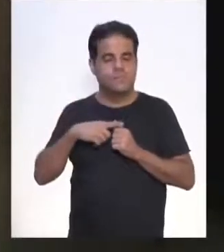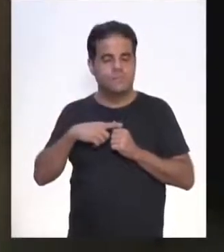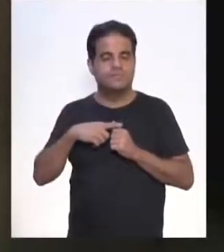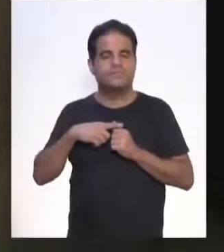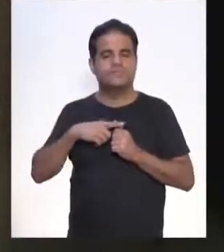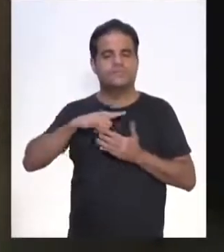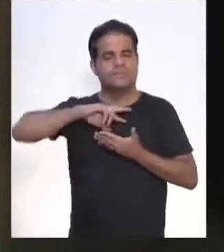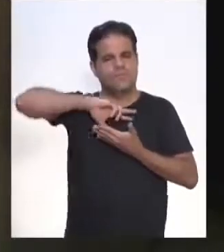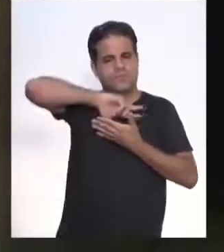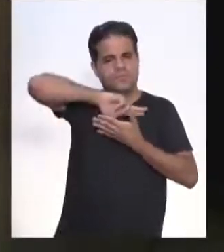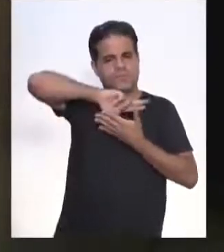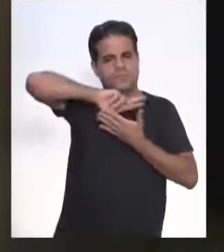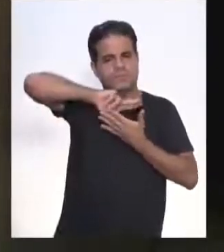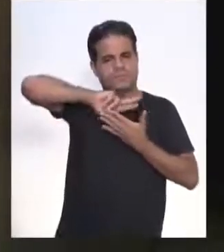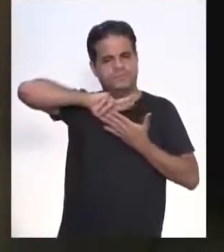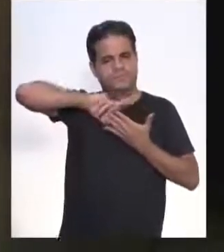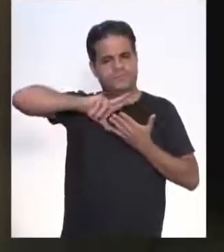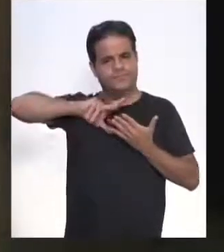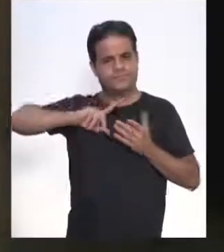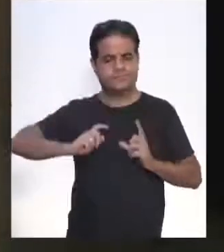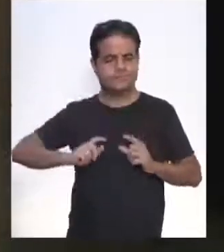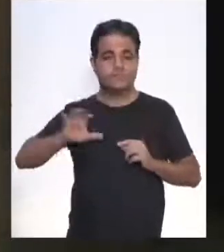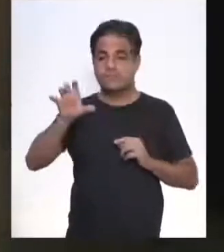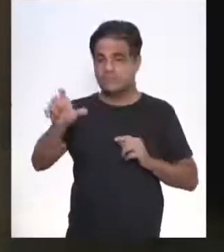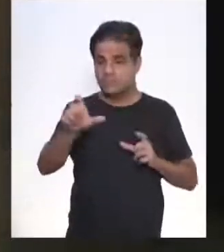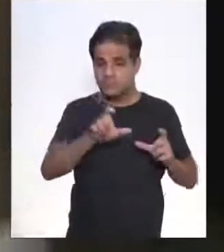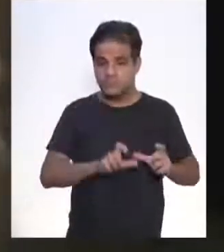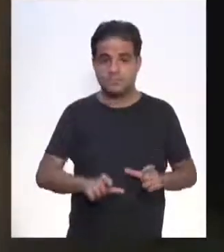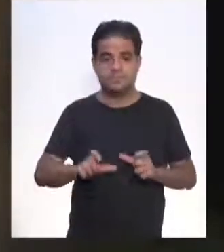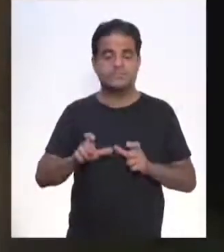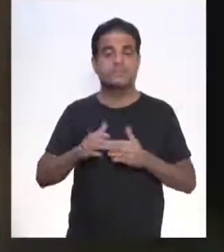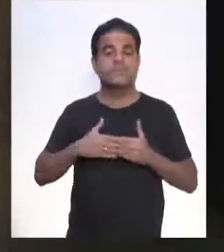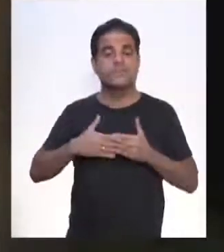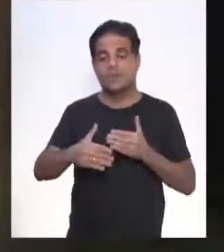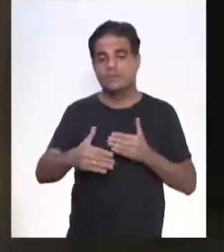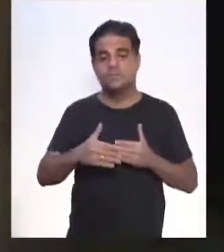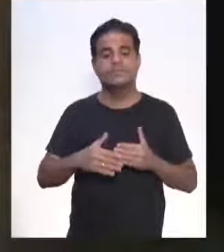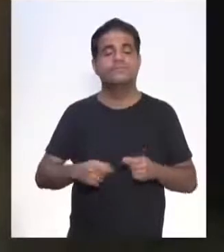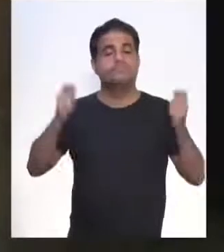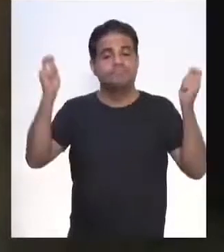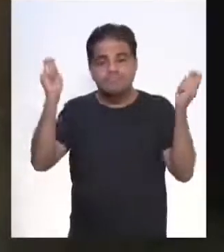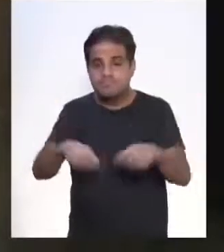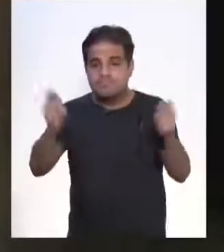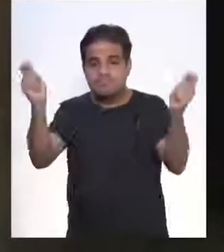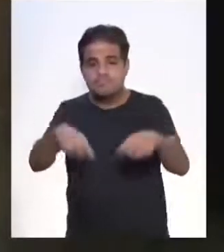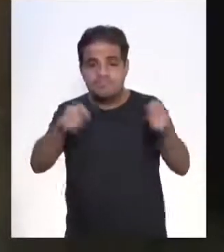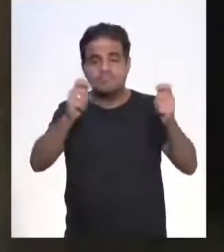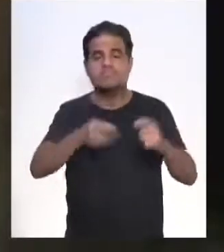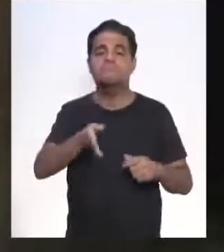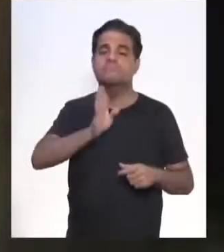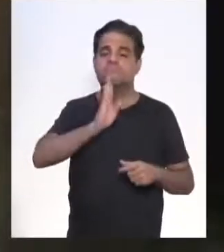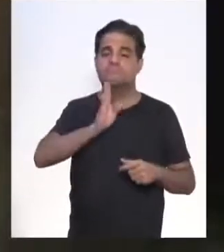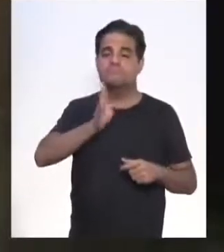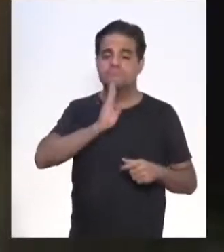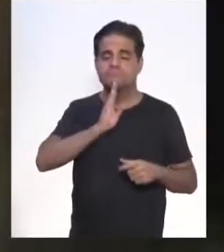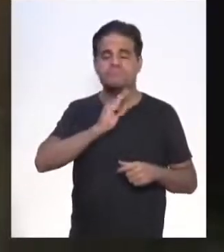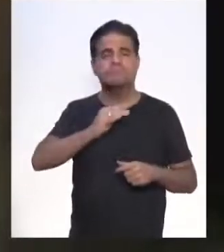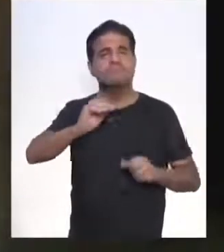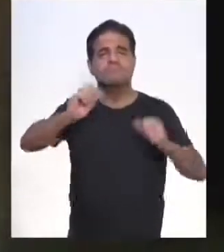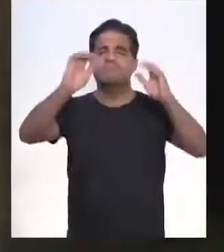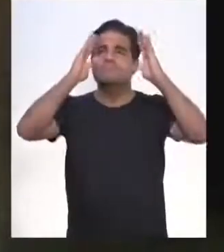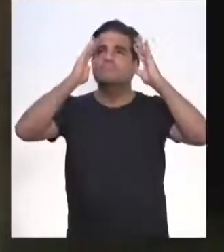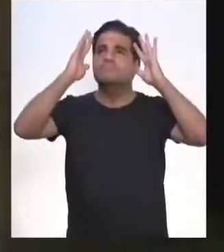então, diferentes campos, diferentes possibilidades de conhecimento e de